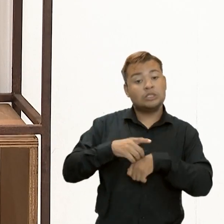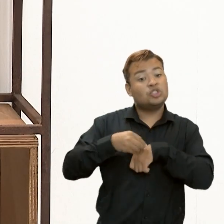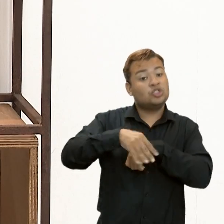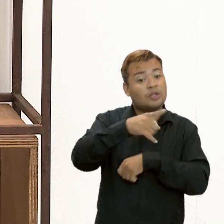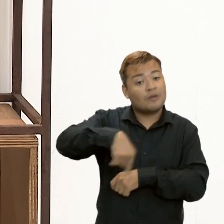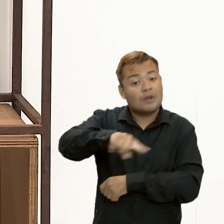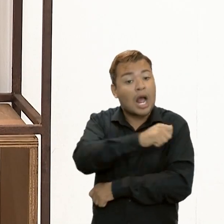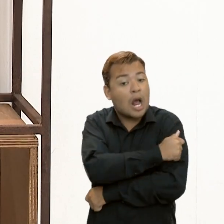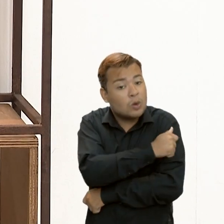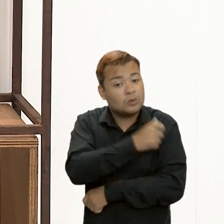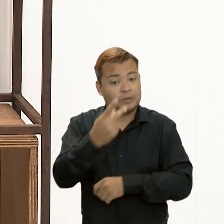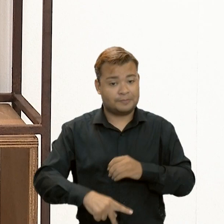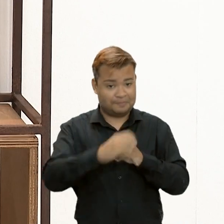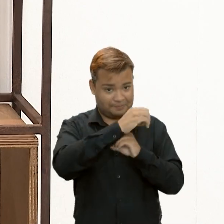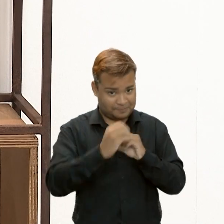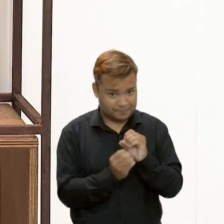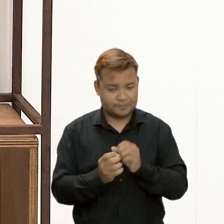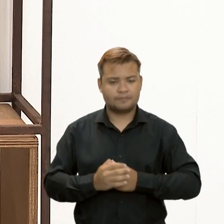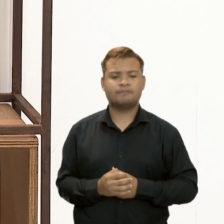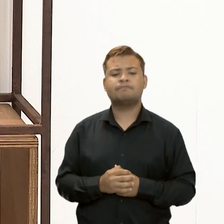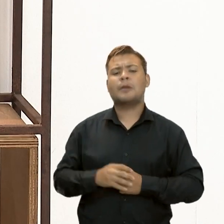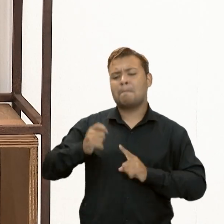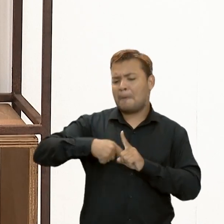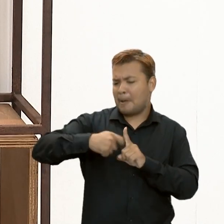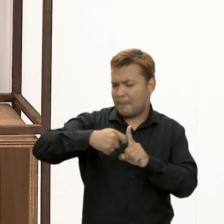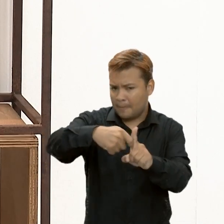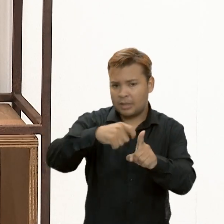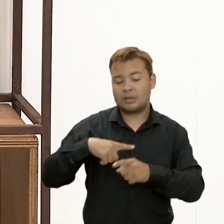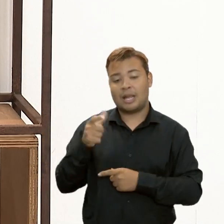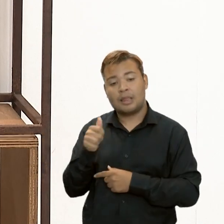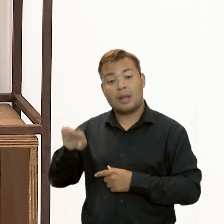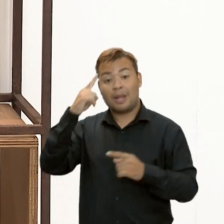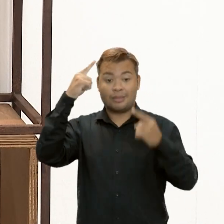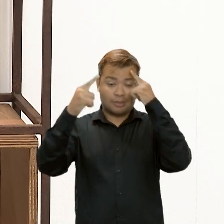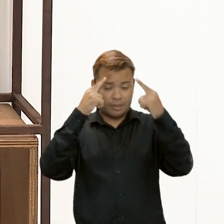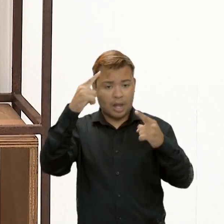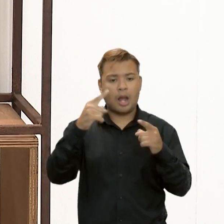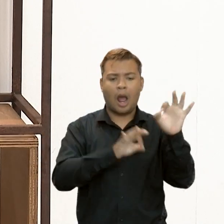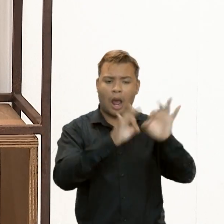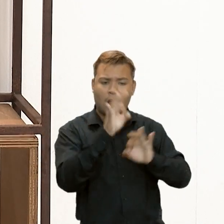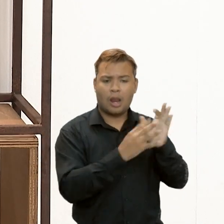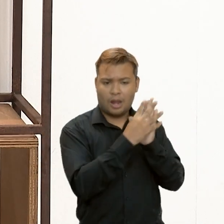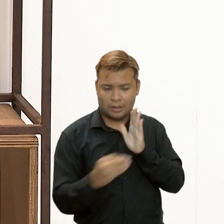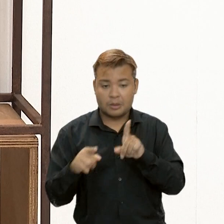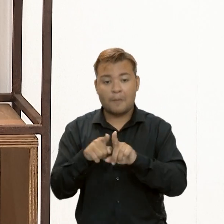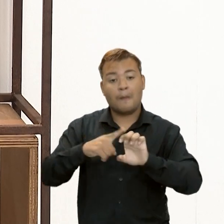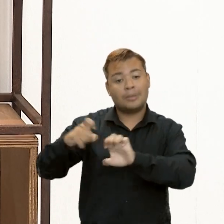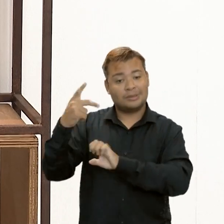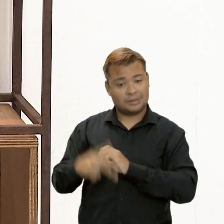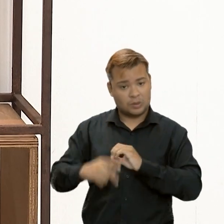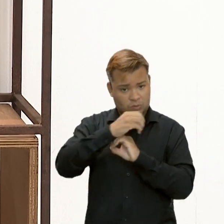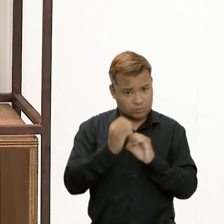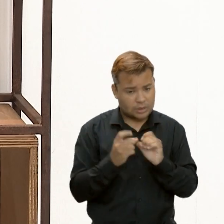que é estudante da Universidade Federal de Goiás. Todo mês o Laboratório de Ideias, Prototipagem e Empreendedorismo da UFG realiza